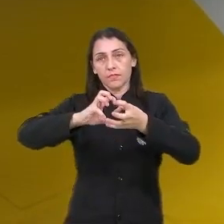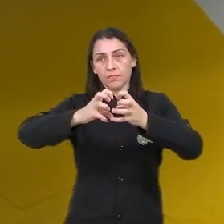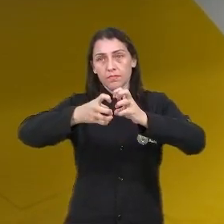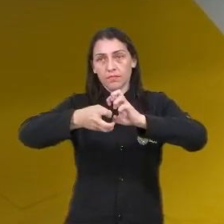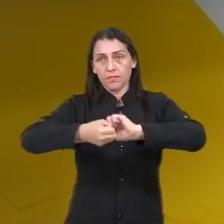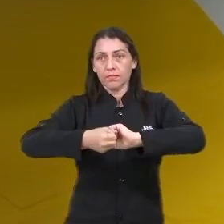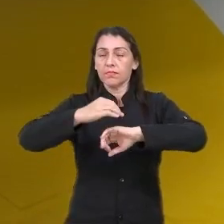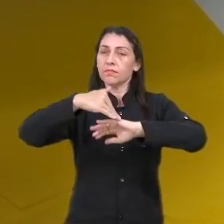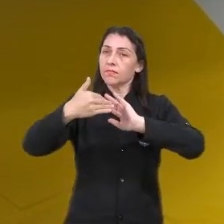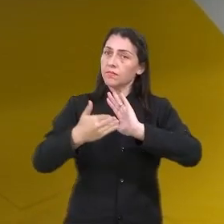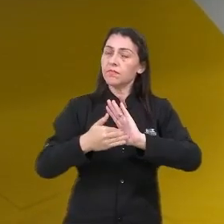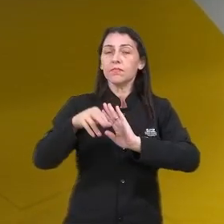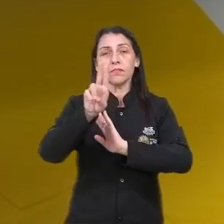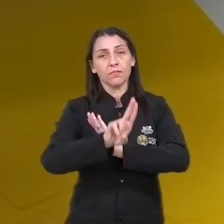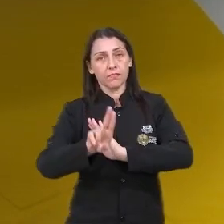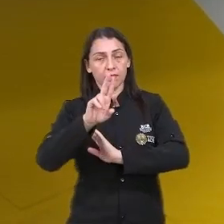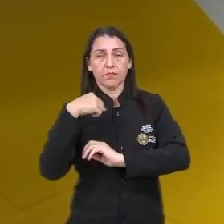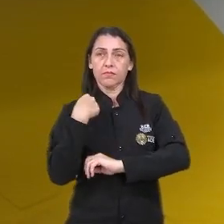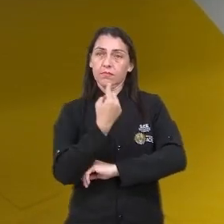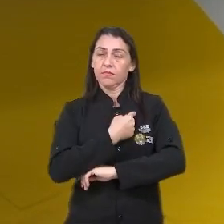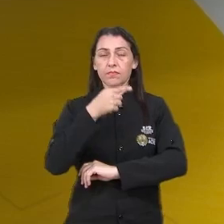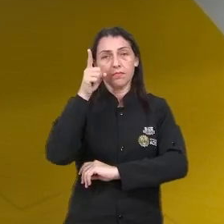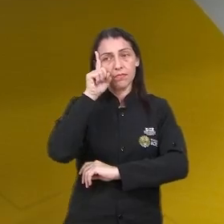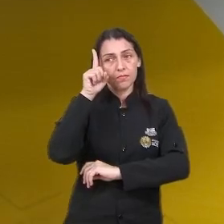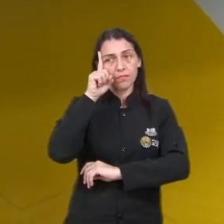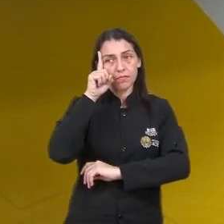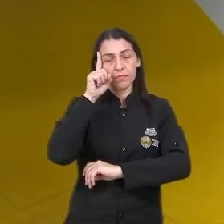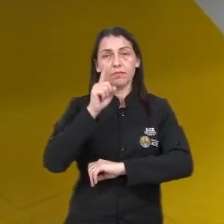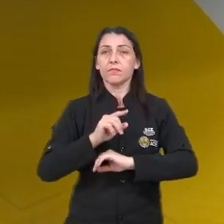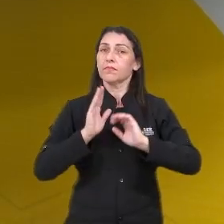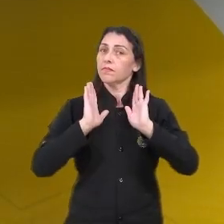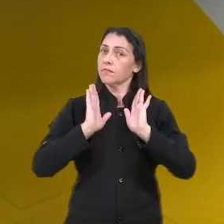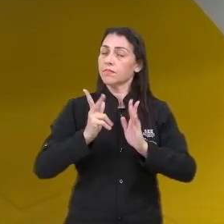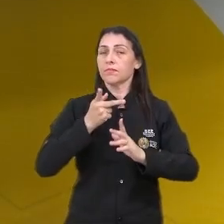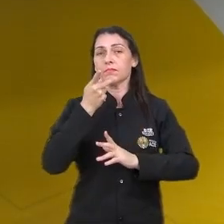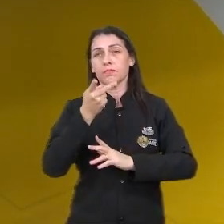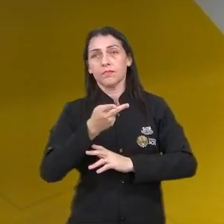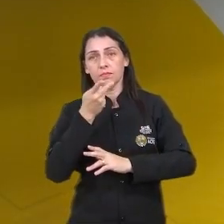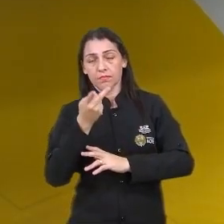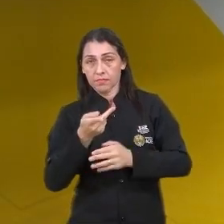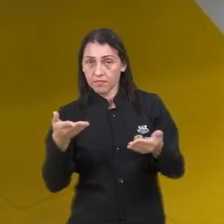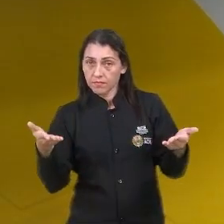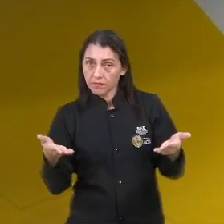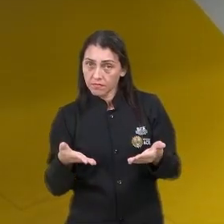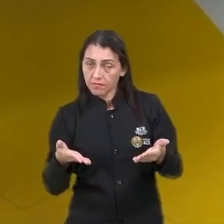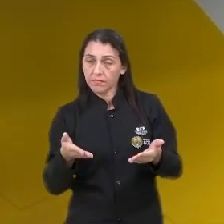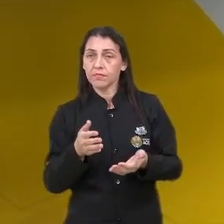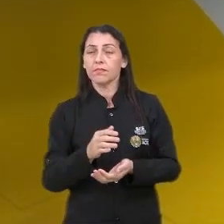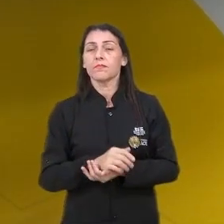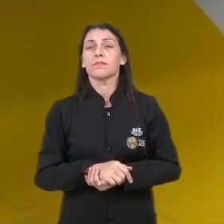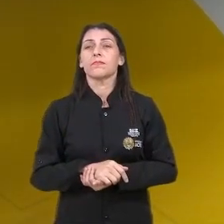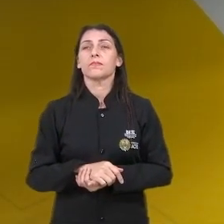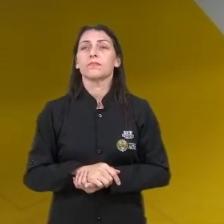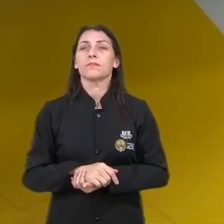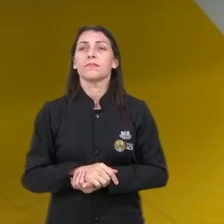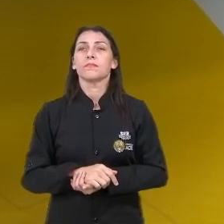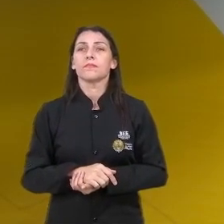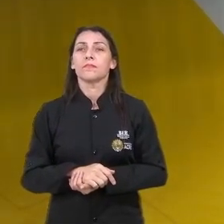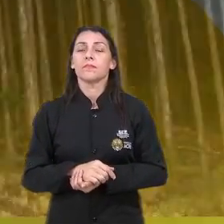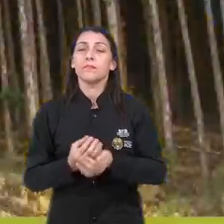de tudo aquilo que a gente utiliza no nosso cotidiano. Já falamos agora, vamos falar agora